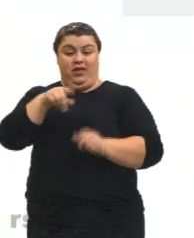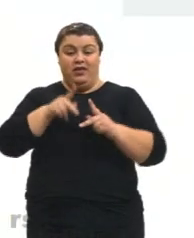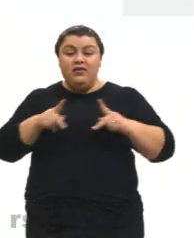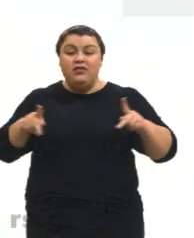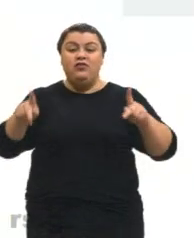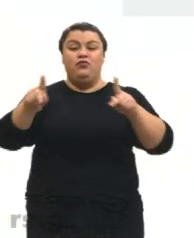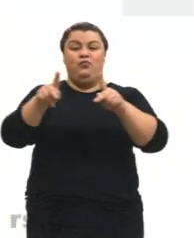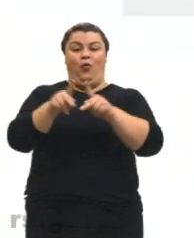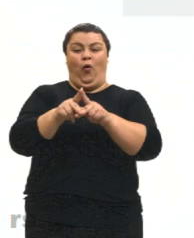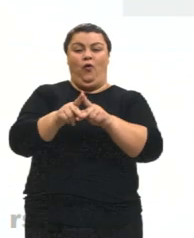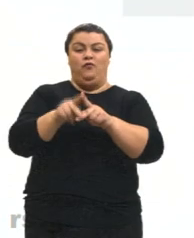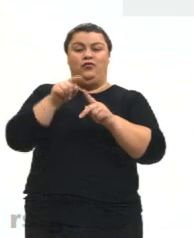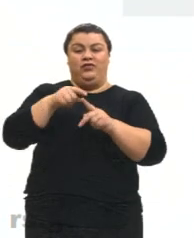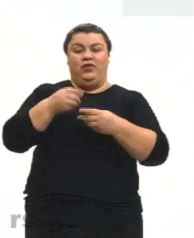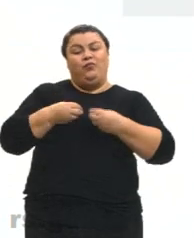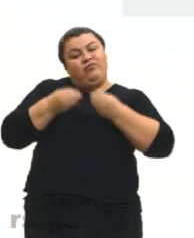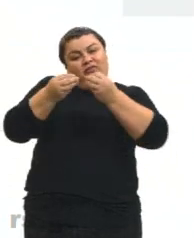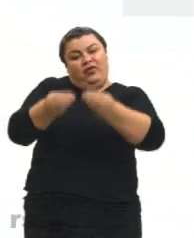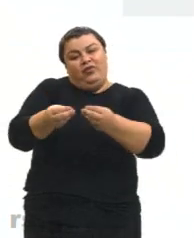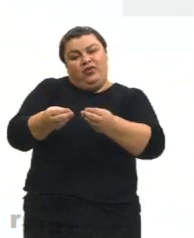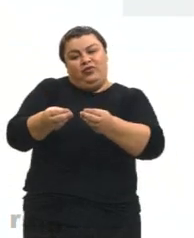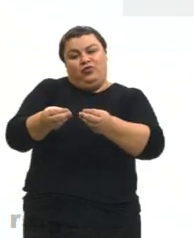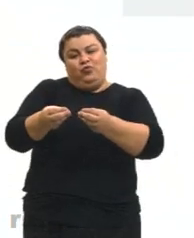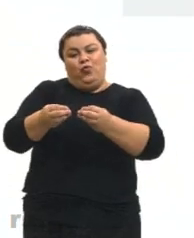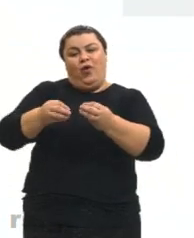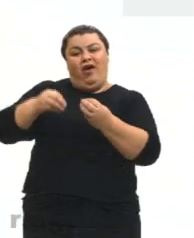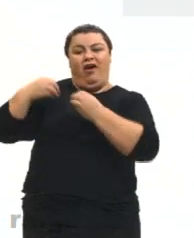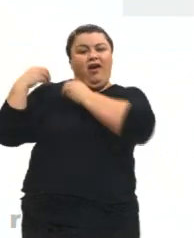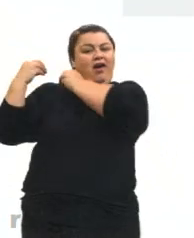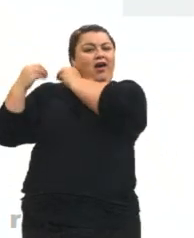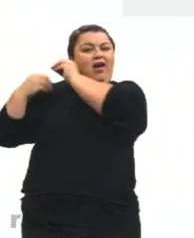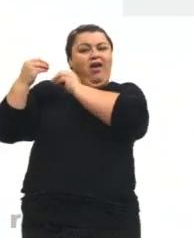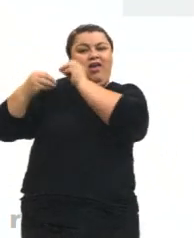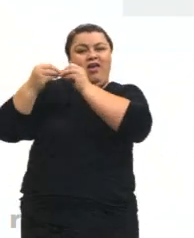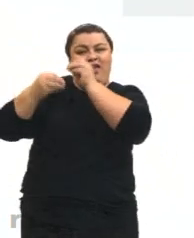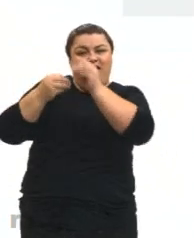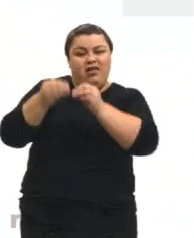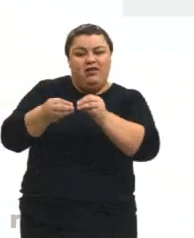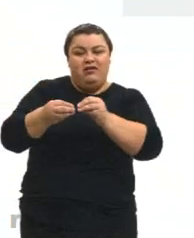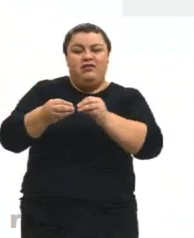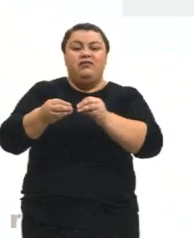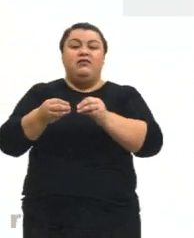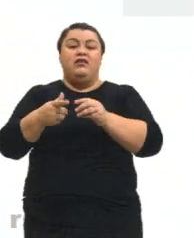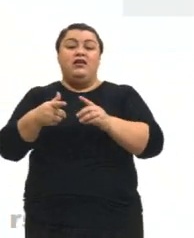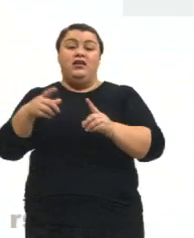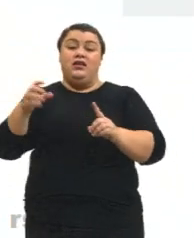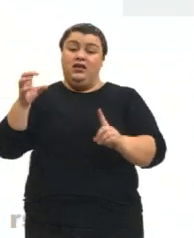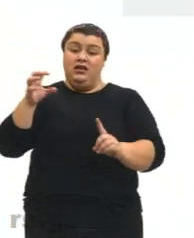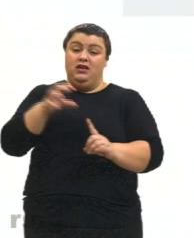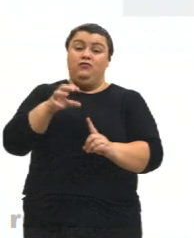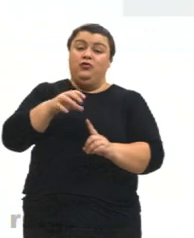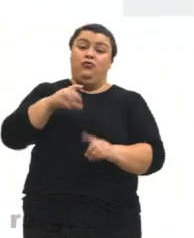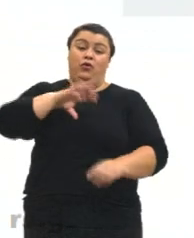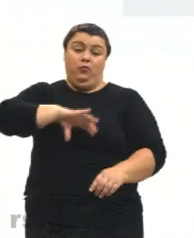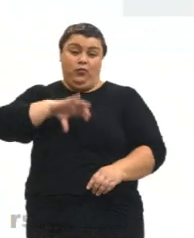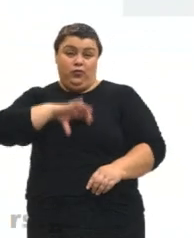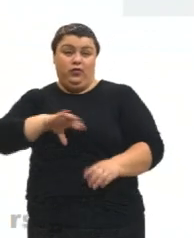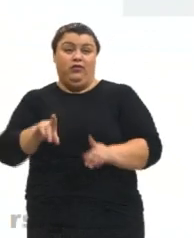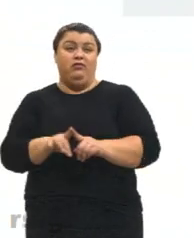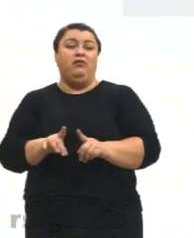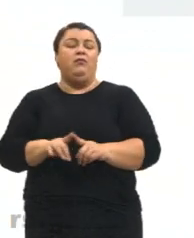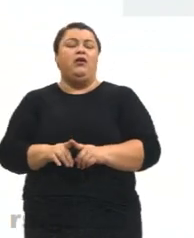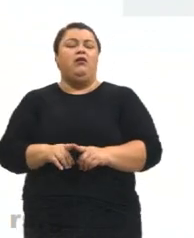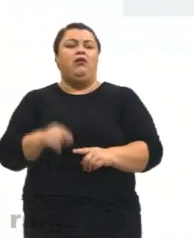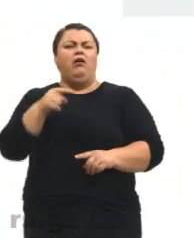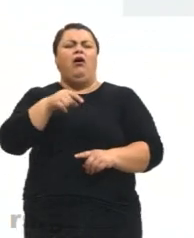então eles trazem o e acabou o impacto dando acabam alterando a língua portuguesa dois dados assim